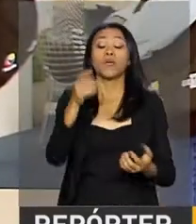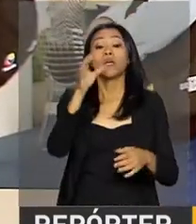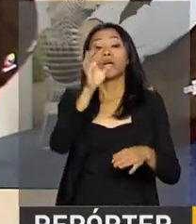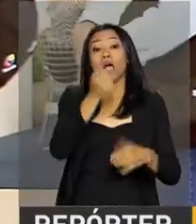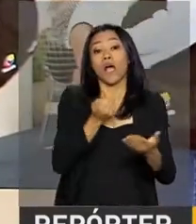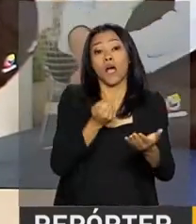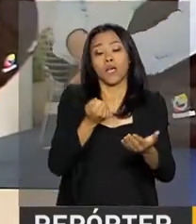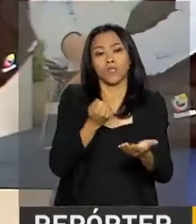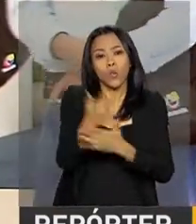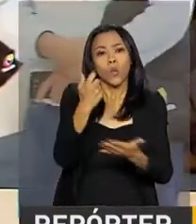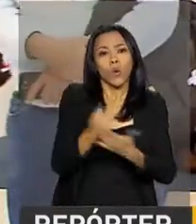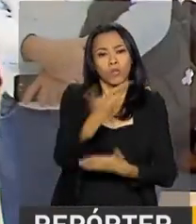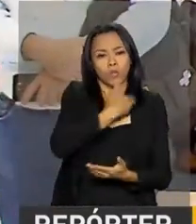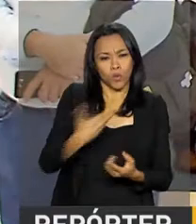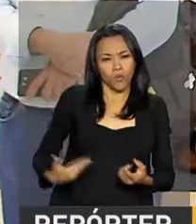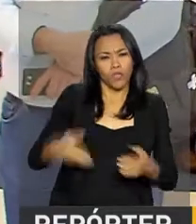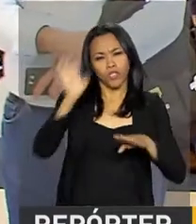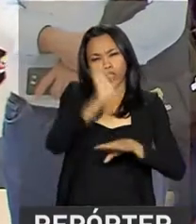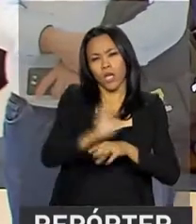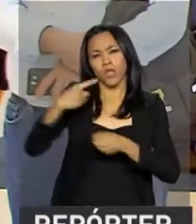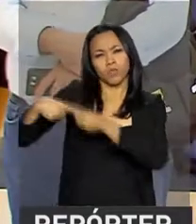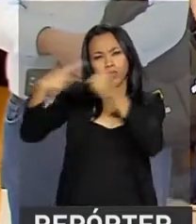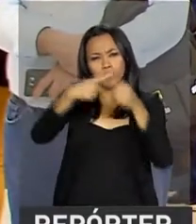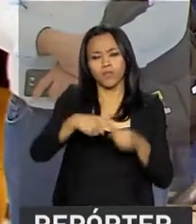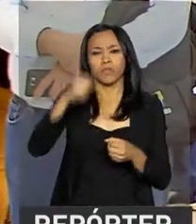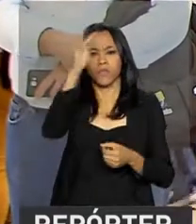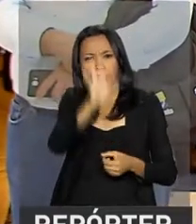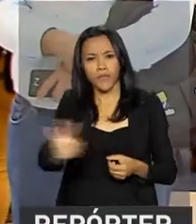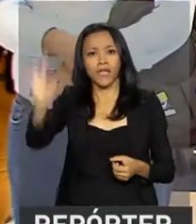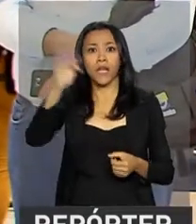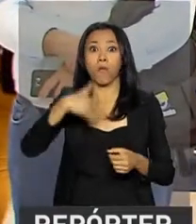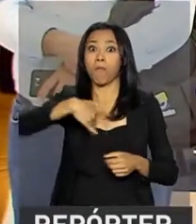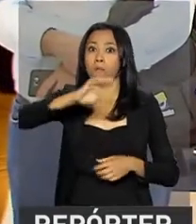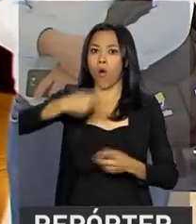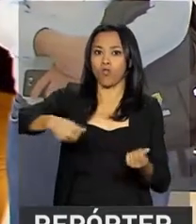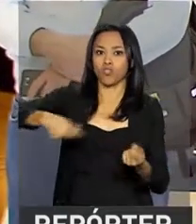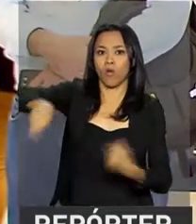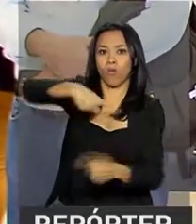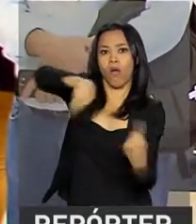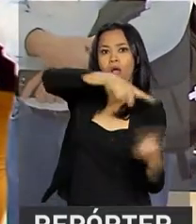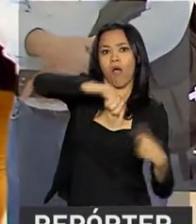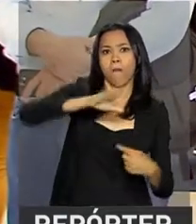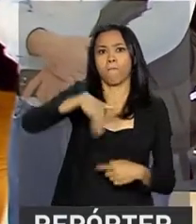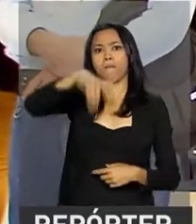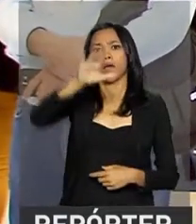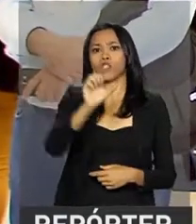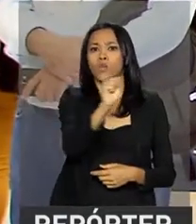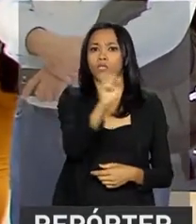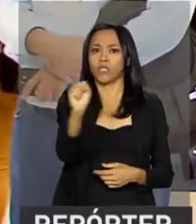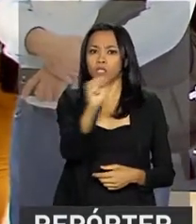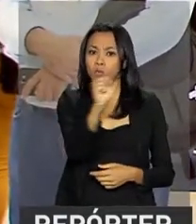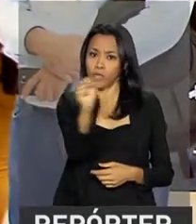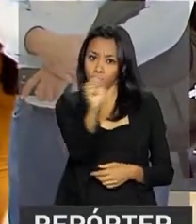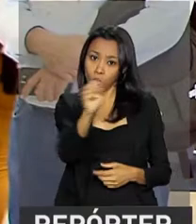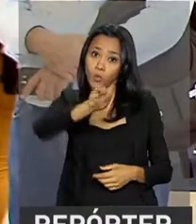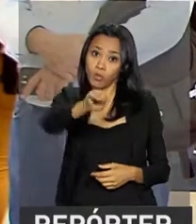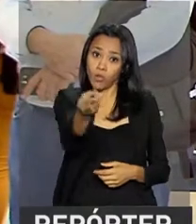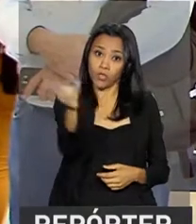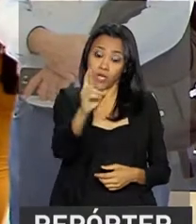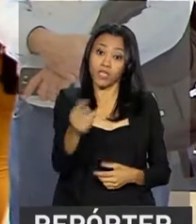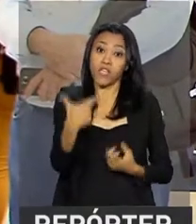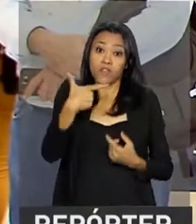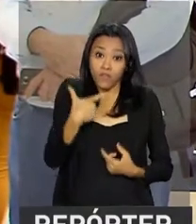estadual e municipal movimentaram mais de 88 bilhões de reais. Desse total, quase 20 bilhões